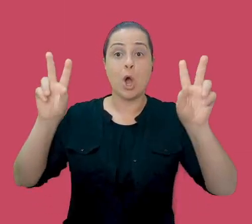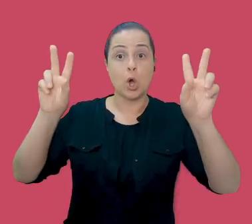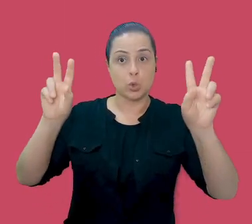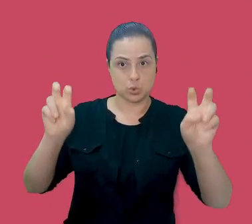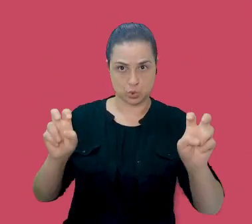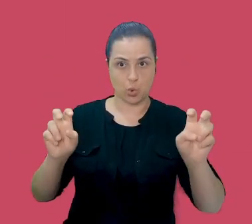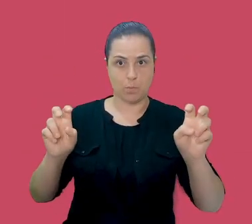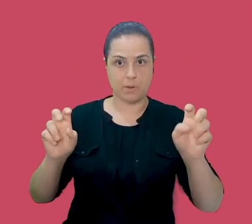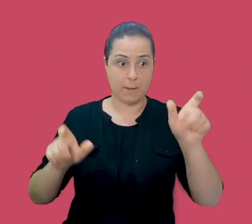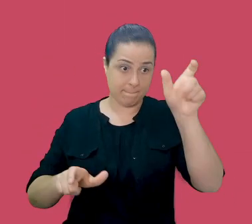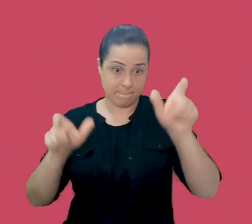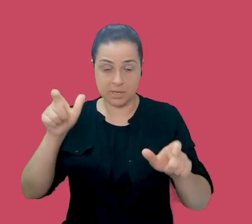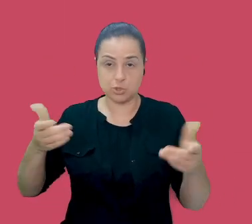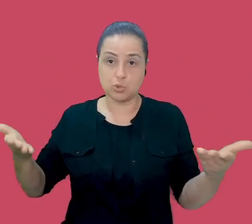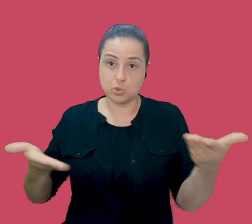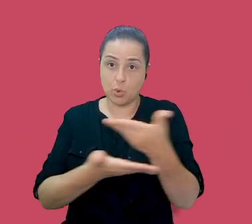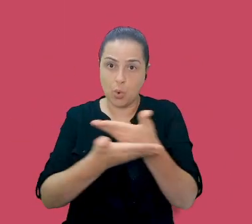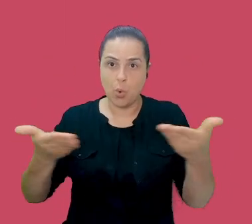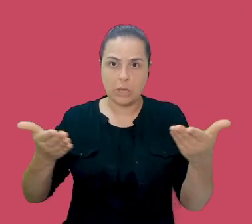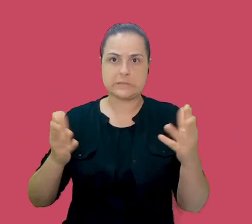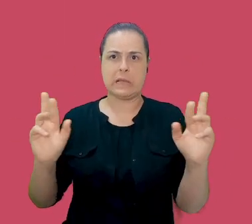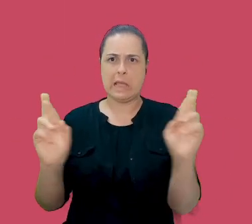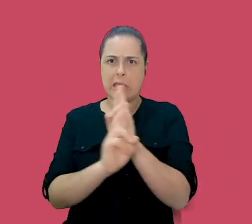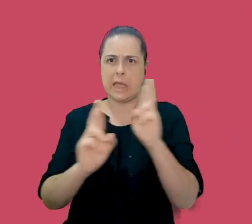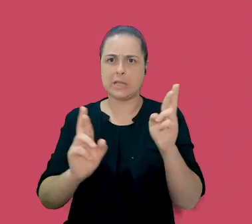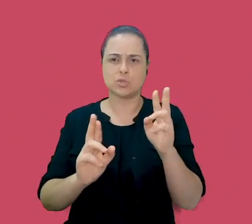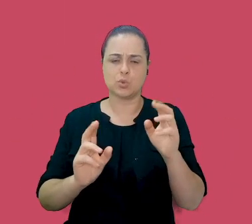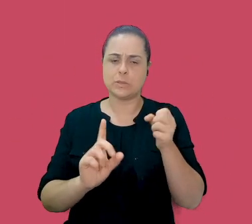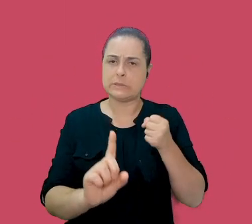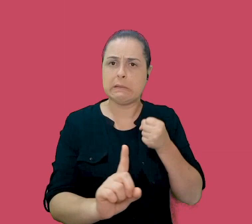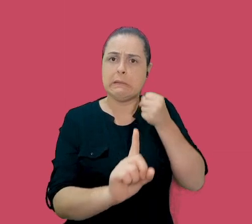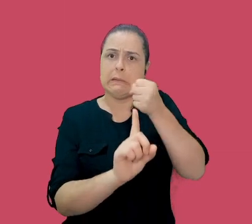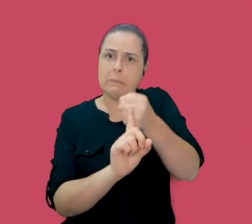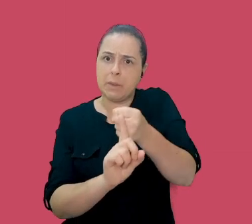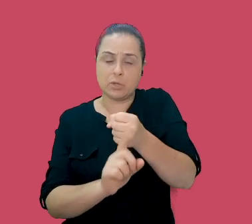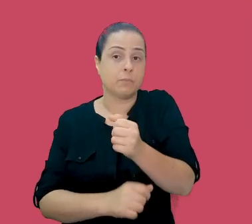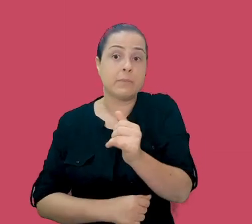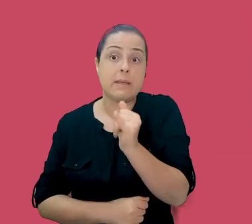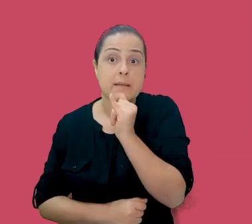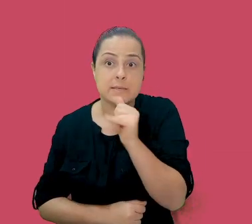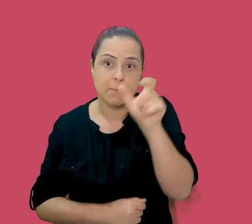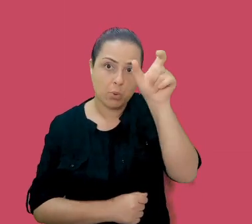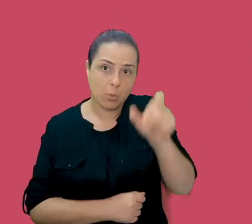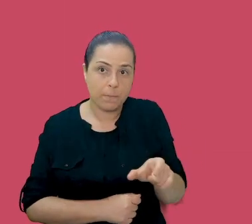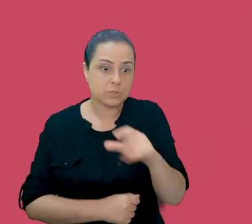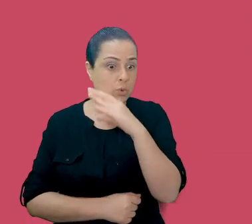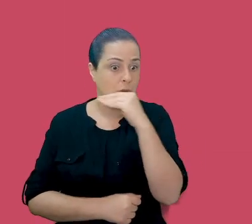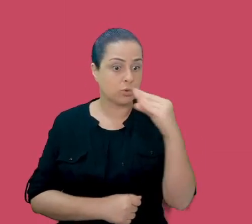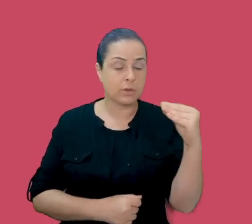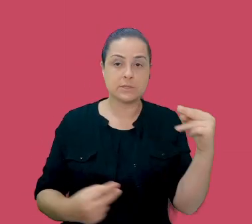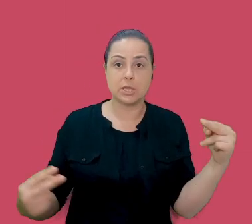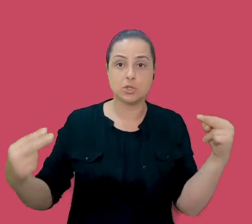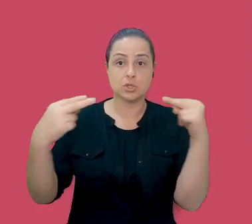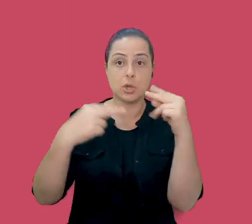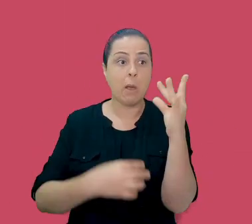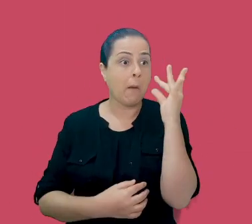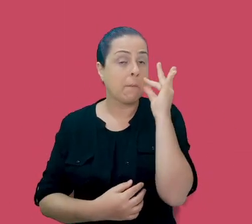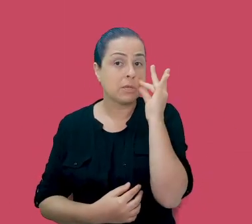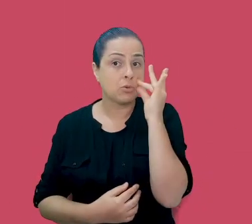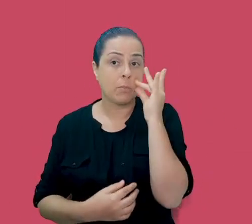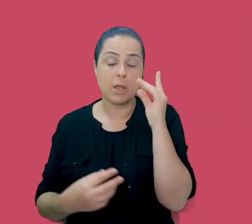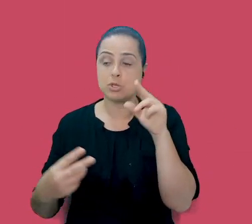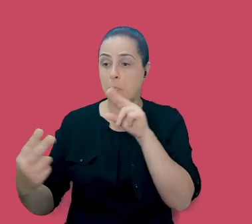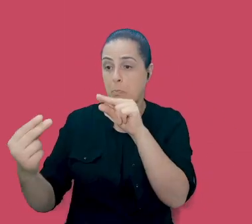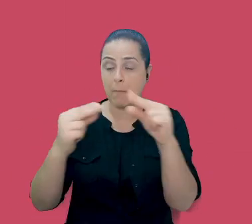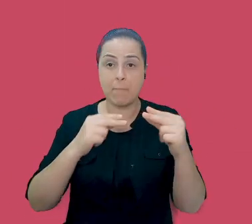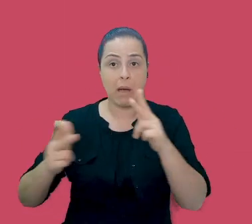relações serem impactadas, né? Da gente não conseguir falar, de muitos adolescentes não conseguem conversar olho no olho, se falam só por